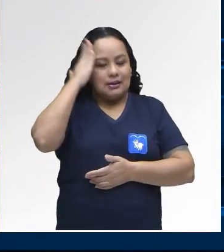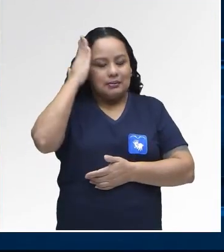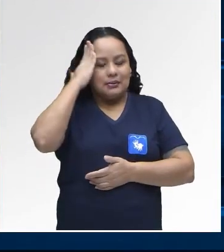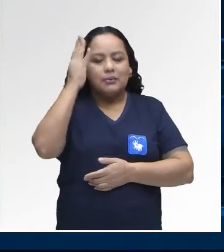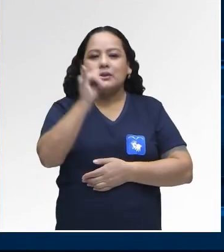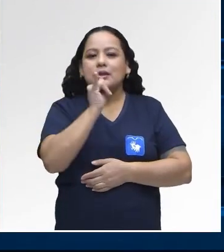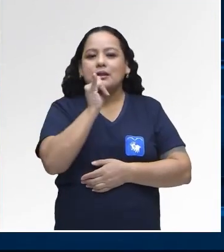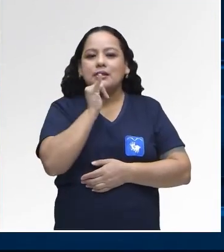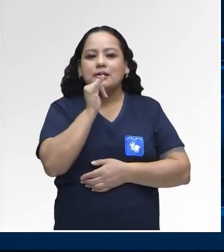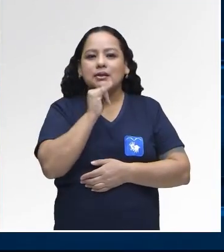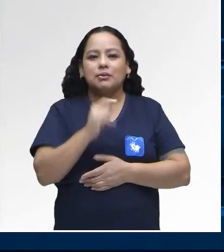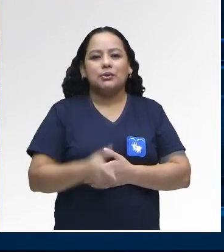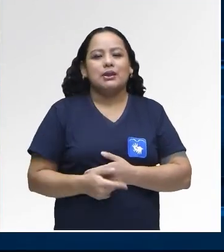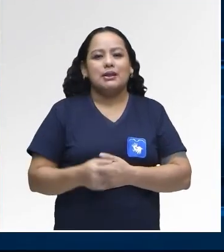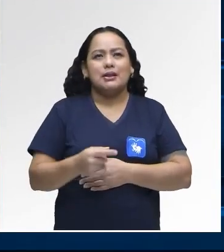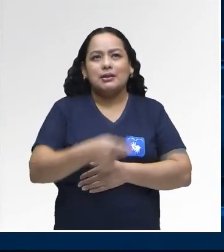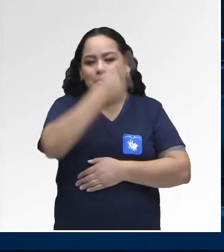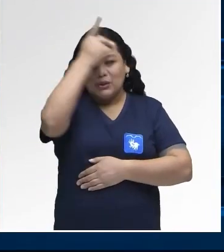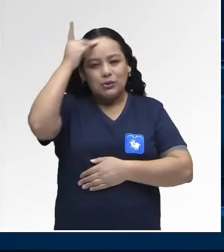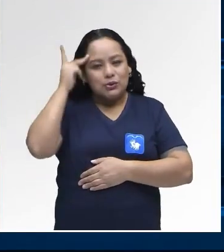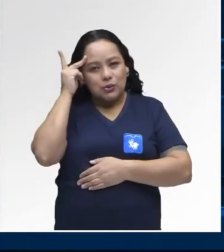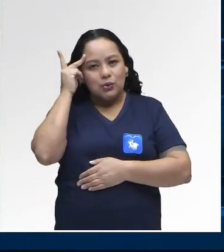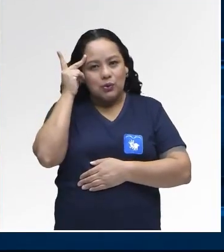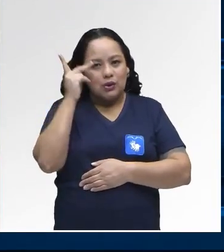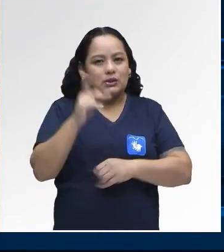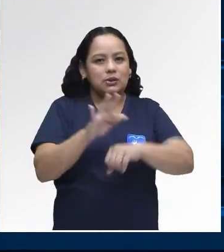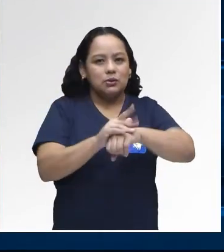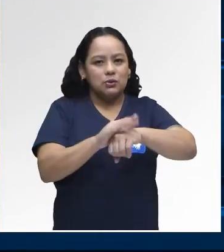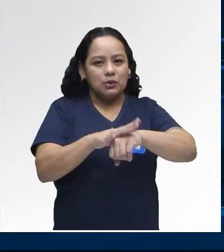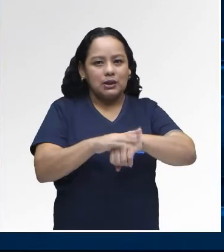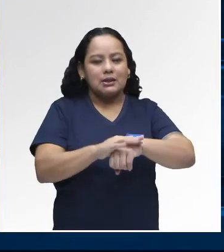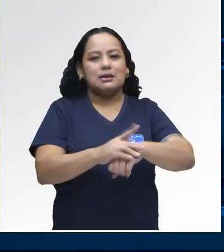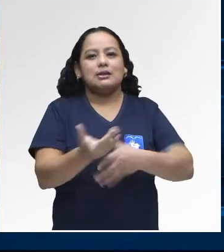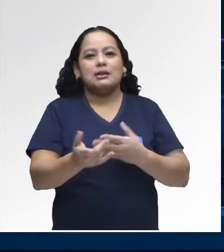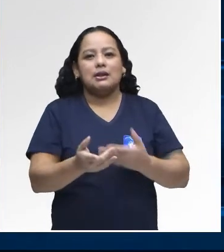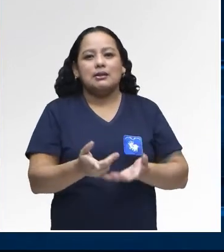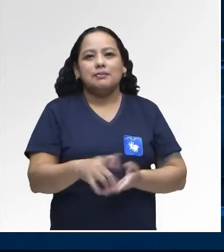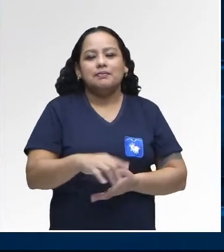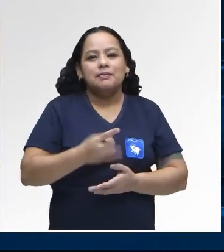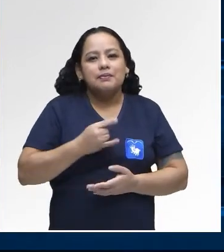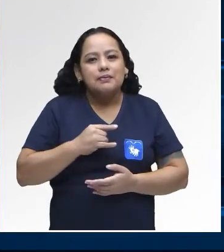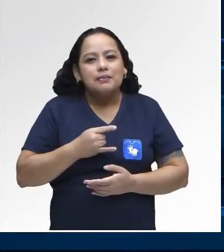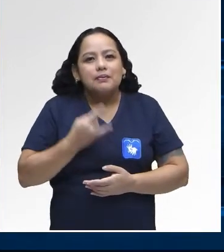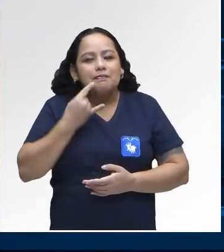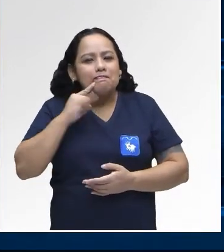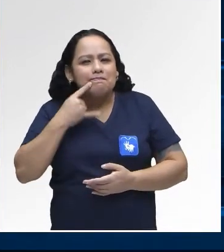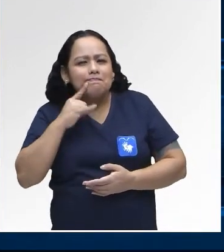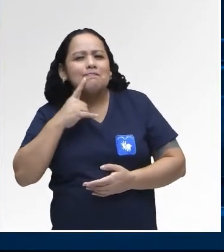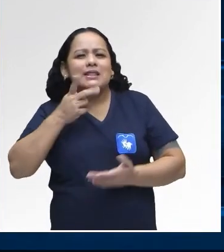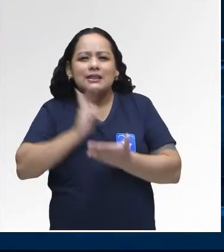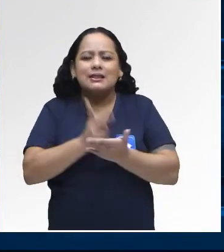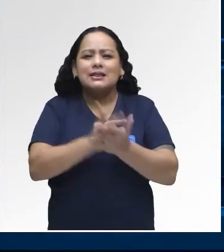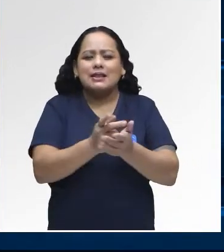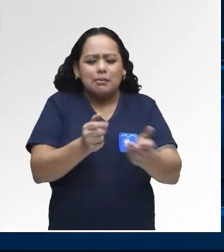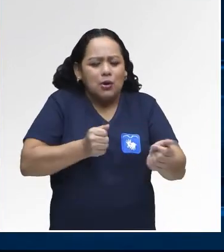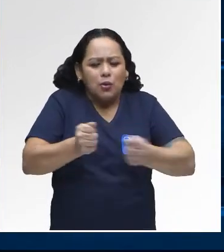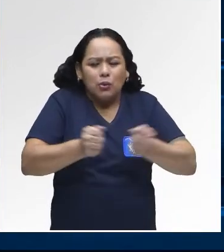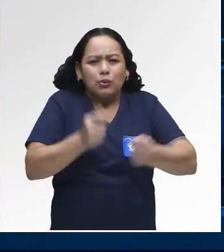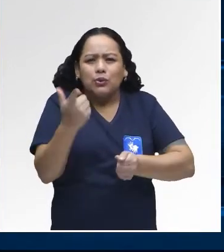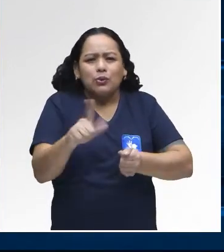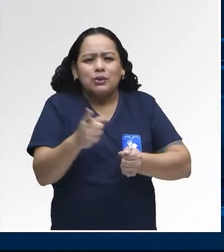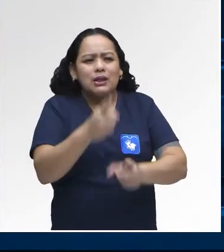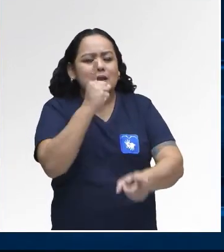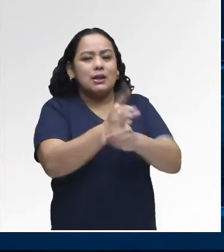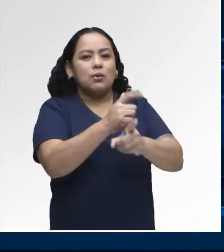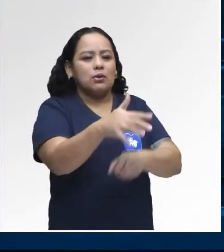né, dos alcoólatras. Os alcoólatras são todos aqueles que não conseguem se controlar diante da bebida